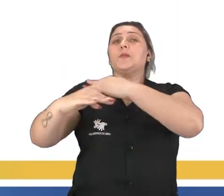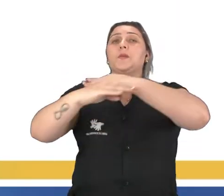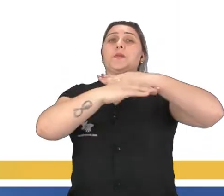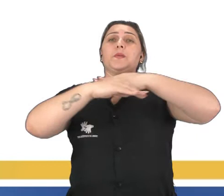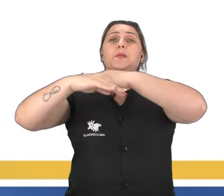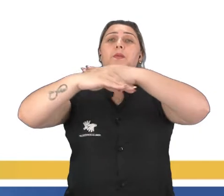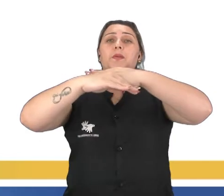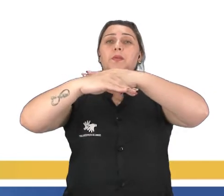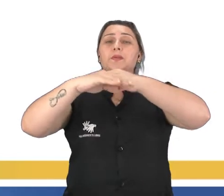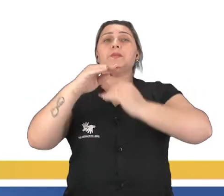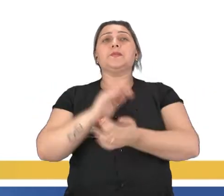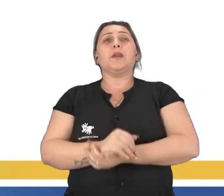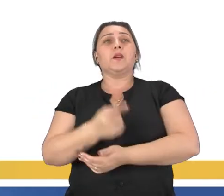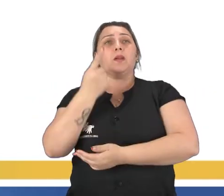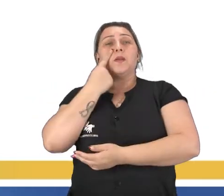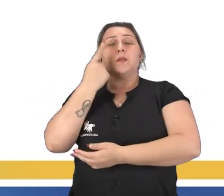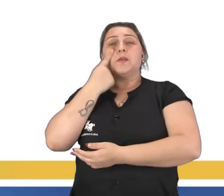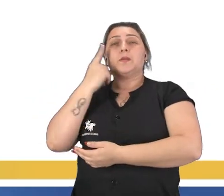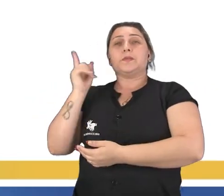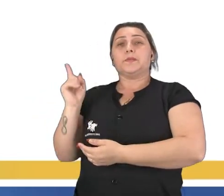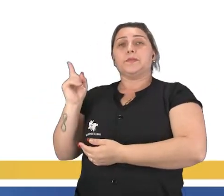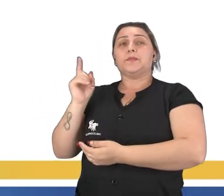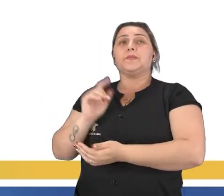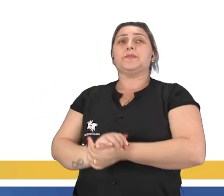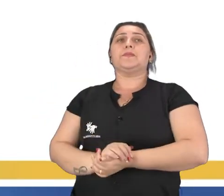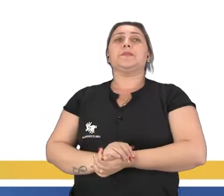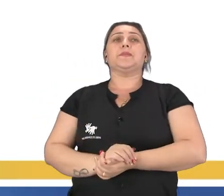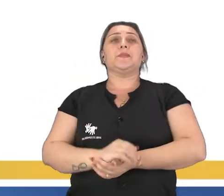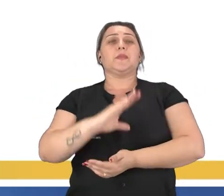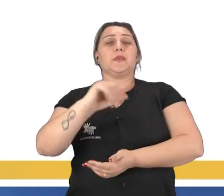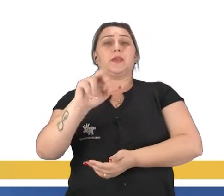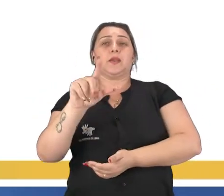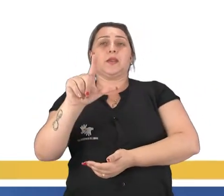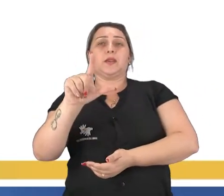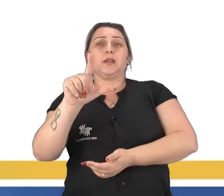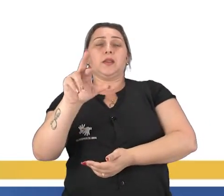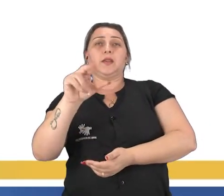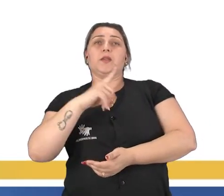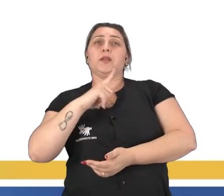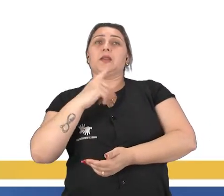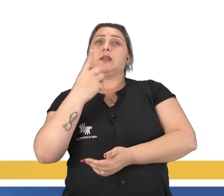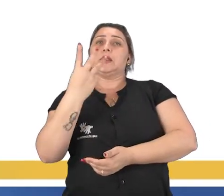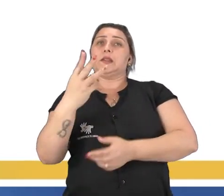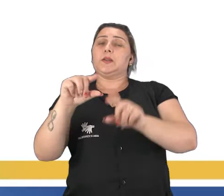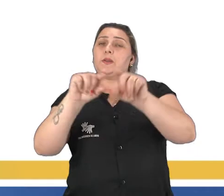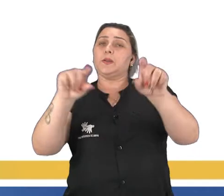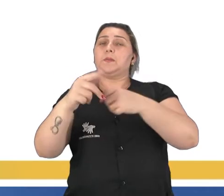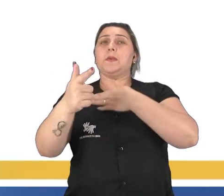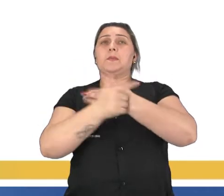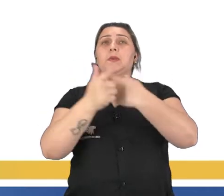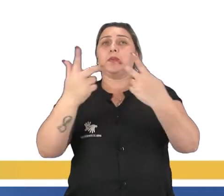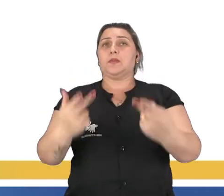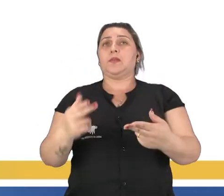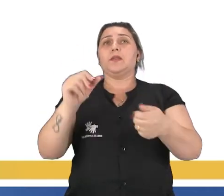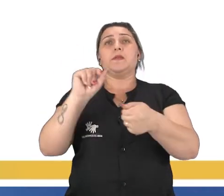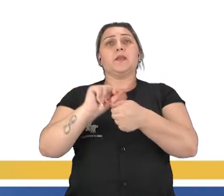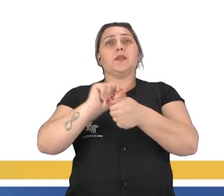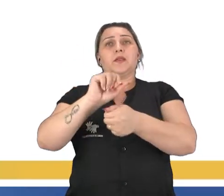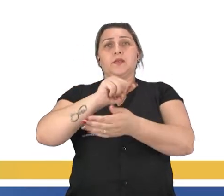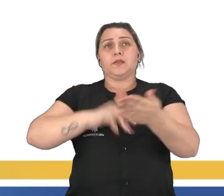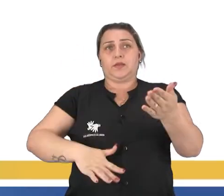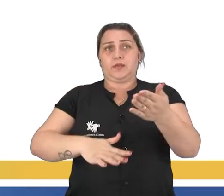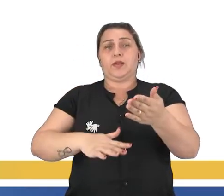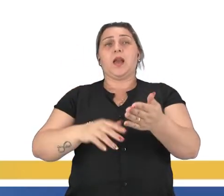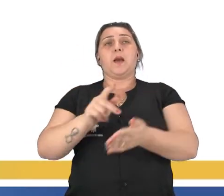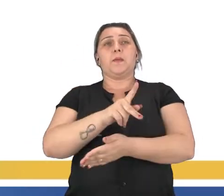equivalentes. Olha a seguinte situação. Carlos tinha 3 tiras de papéis iguais. Com elas, realizou a seguinte atividade